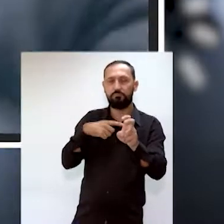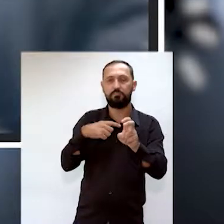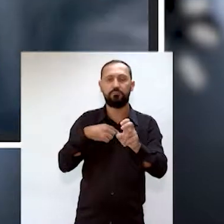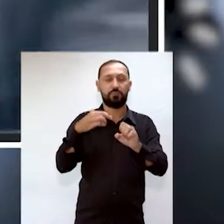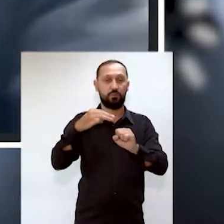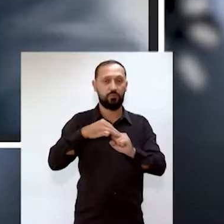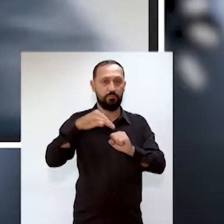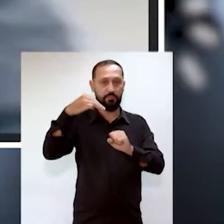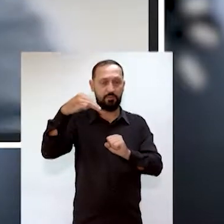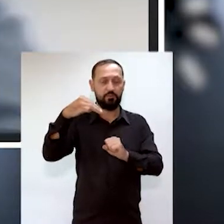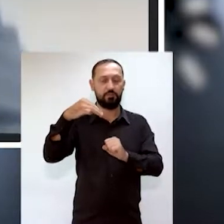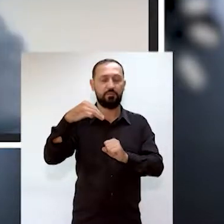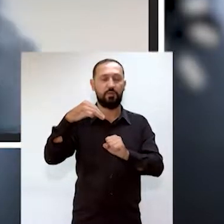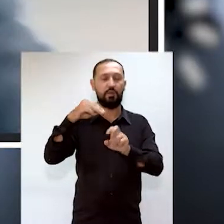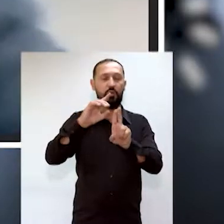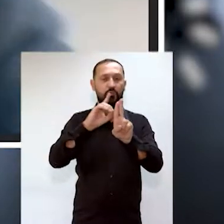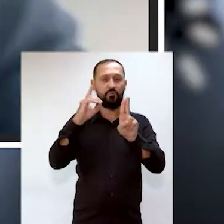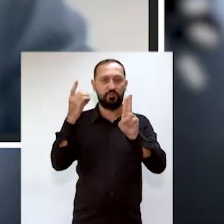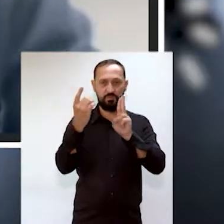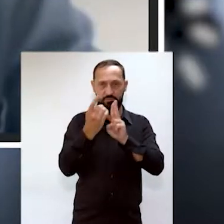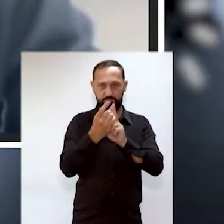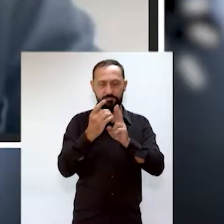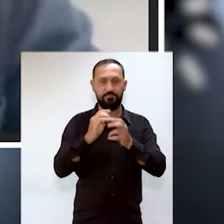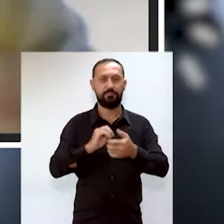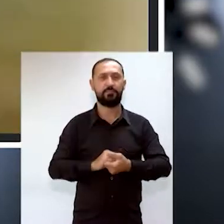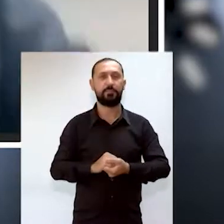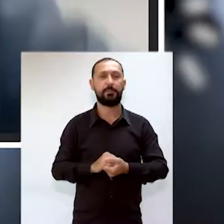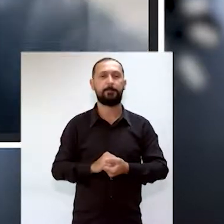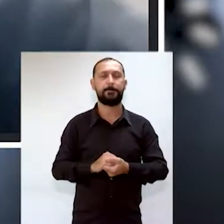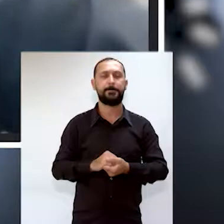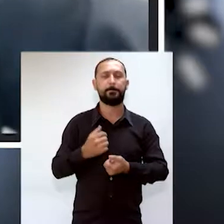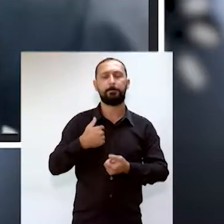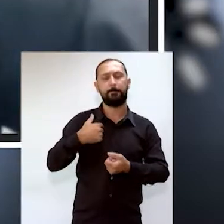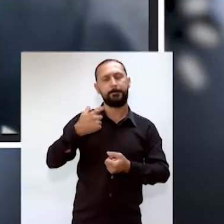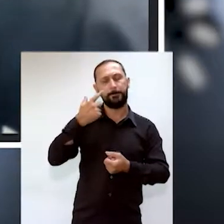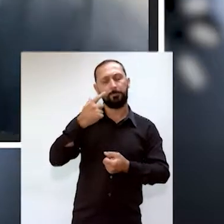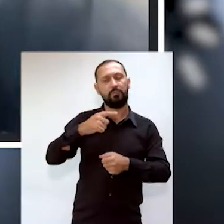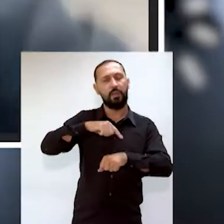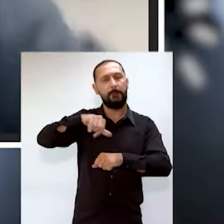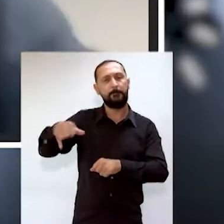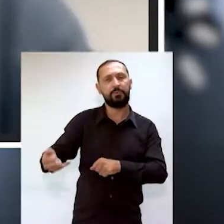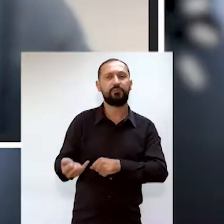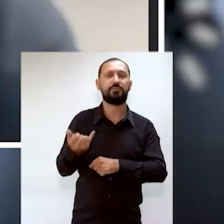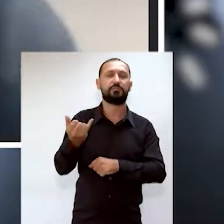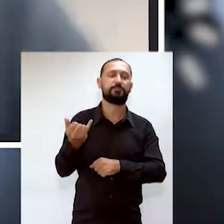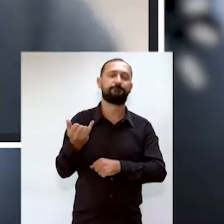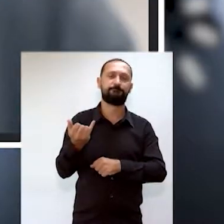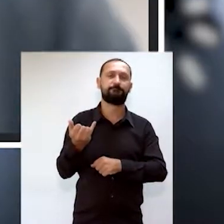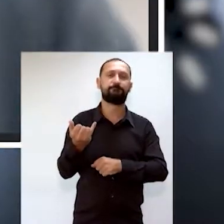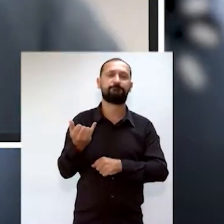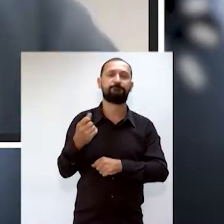o mestrado na UFGD, eu tomei por